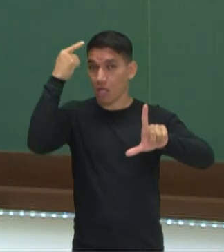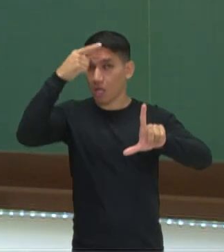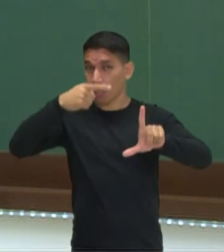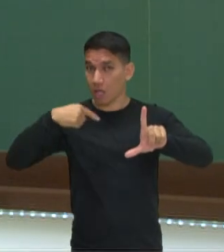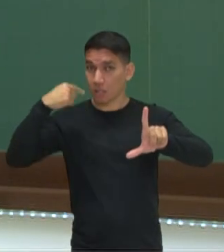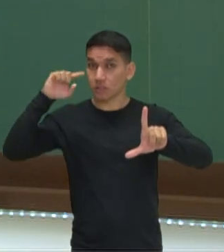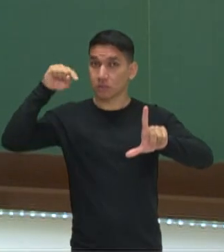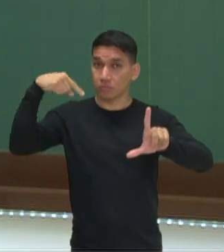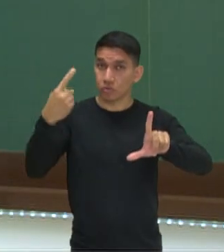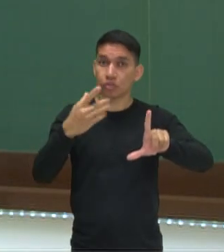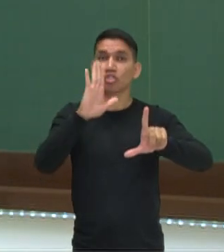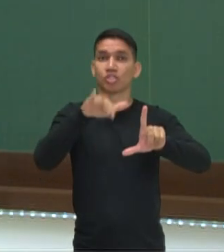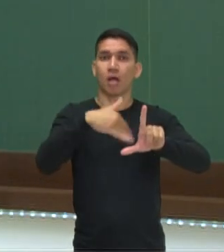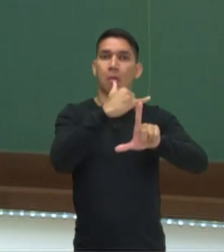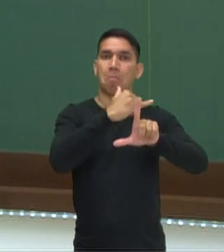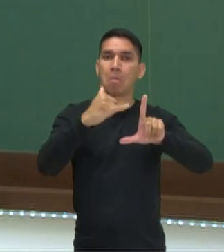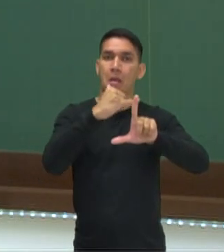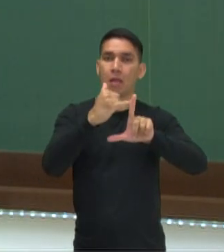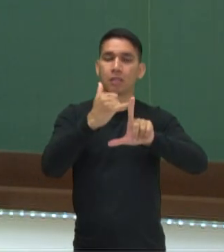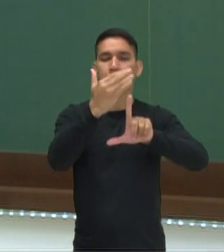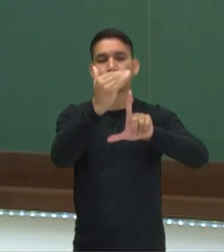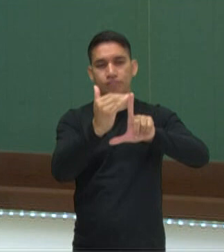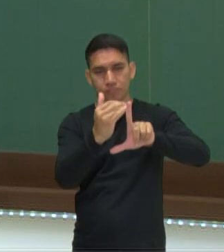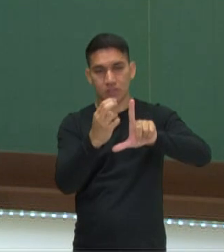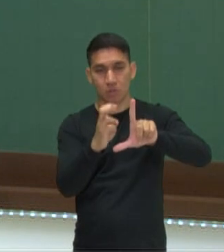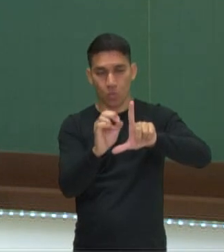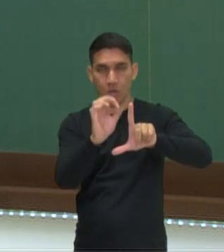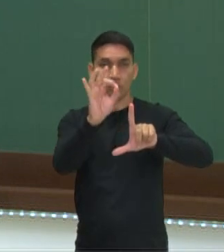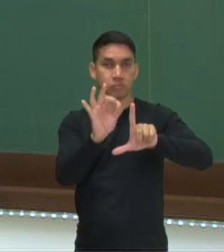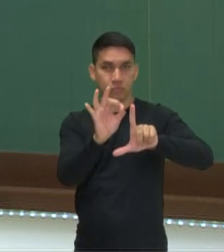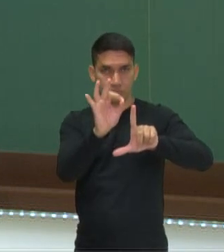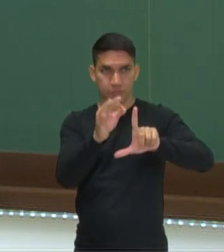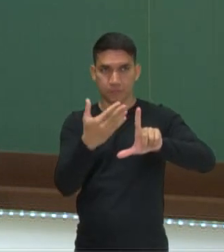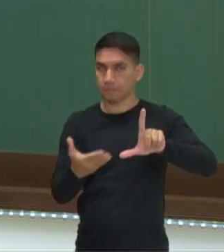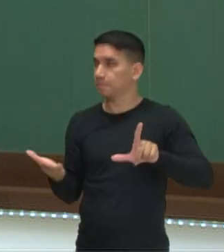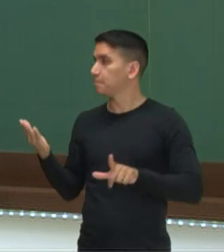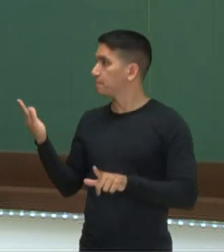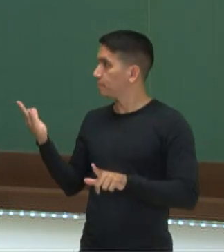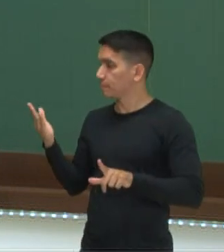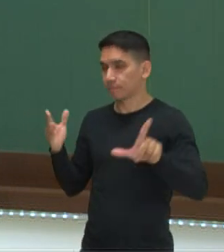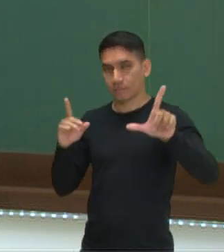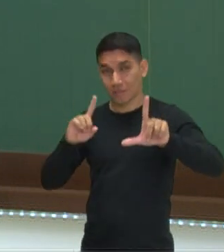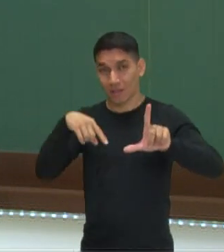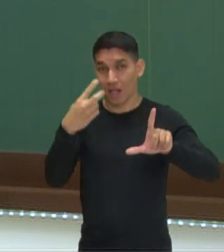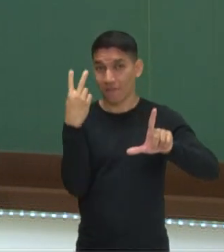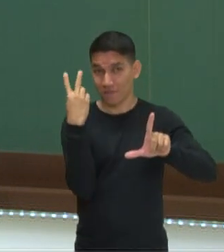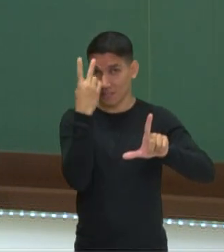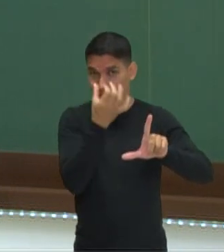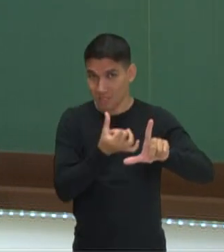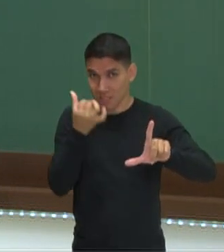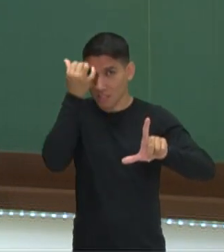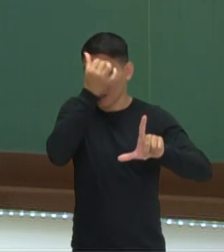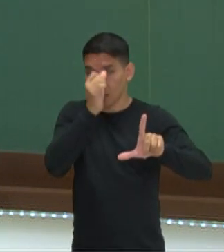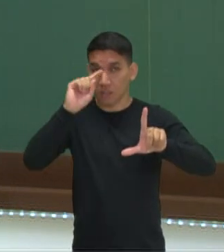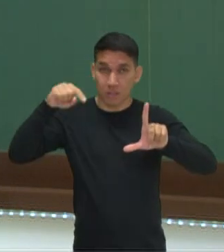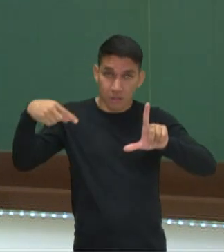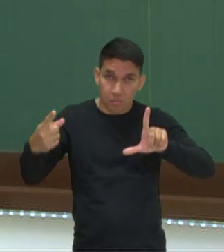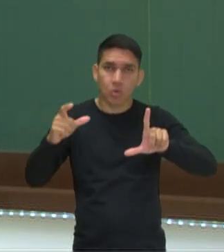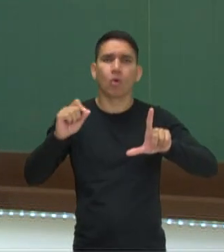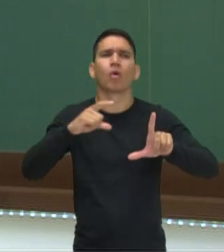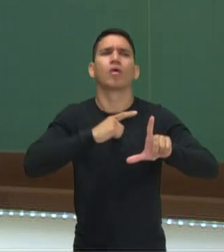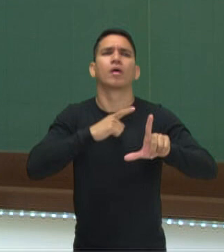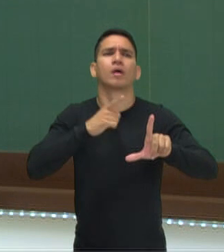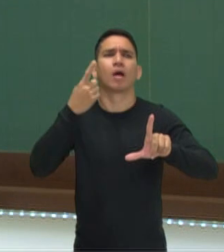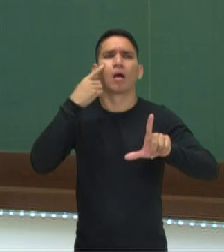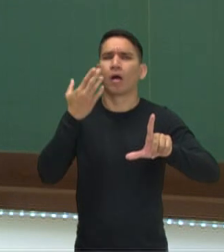tenho 50% apenas do iodo no corpo. 26 horas depois, cadê o 26?